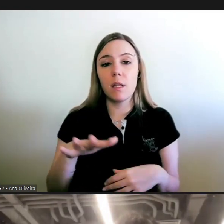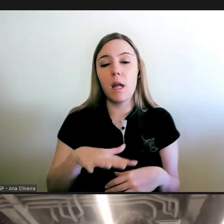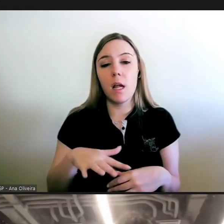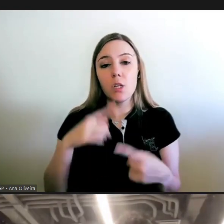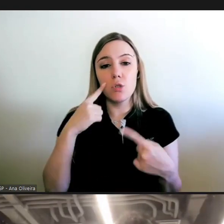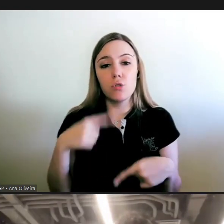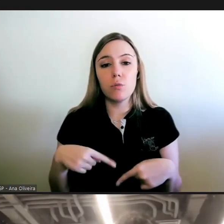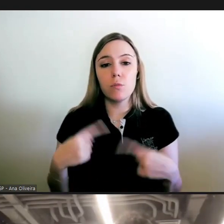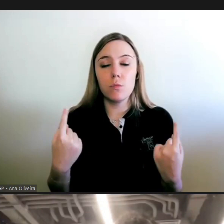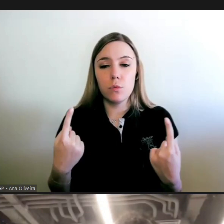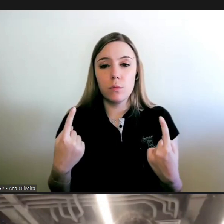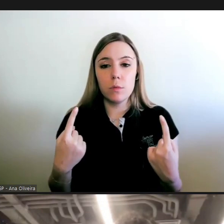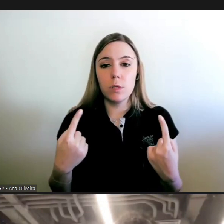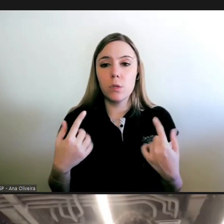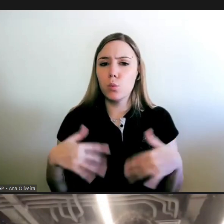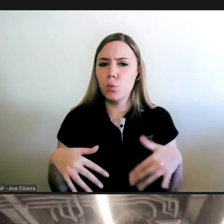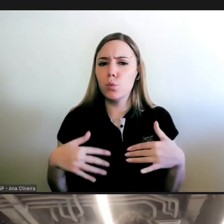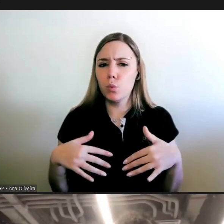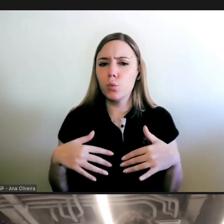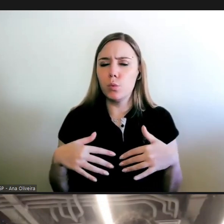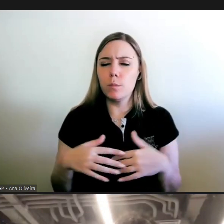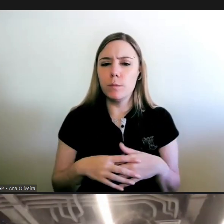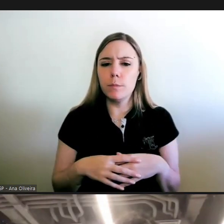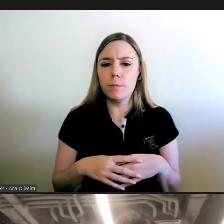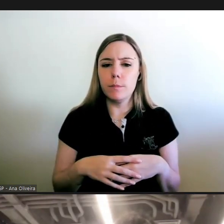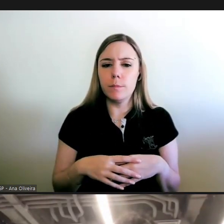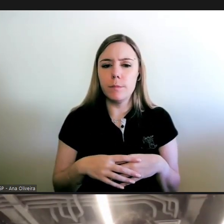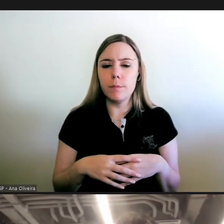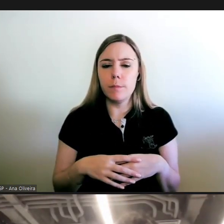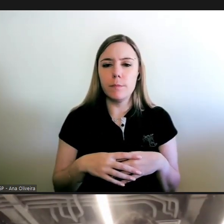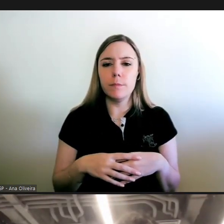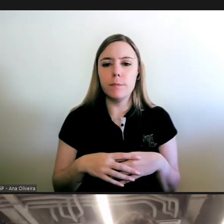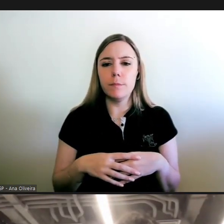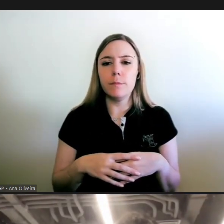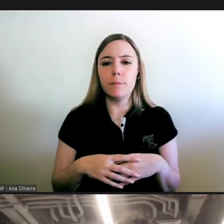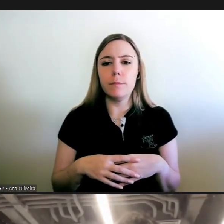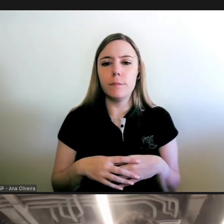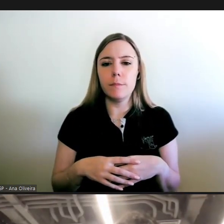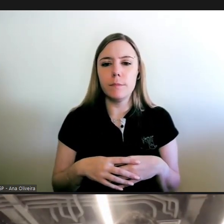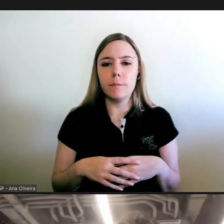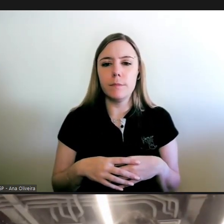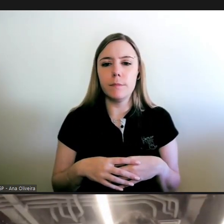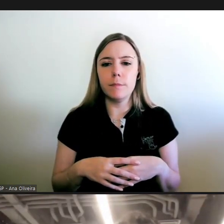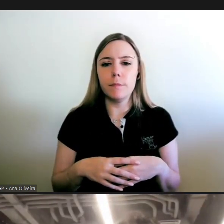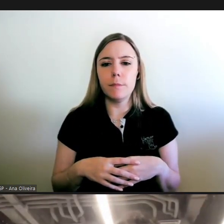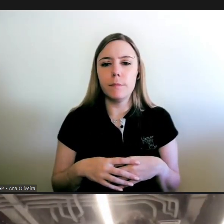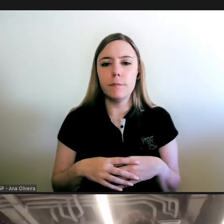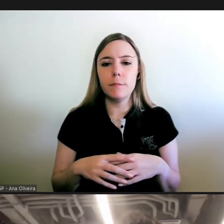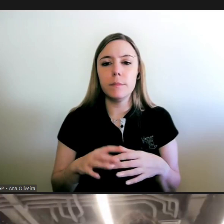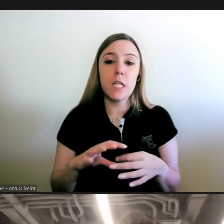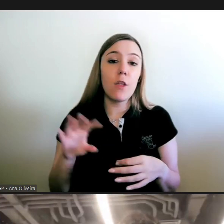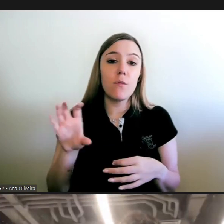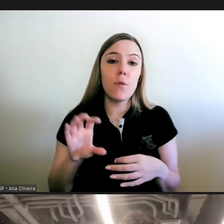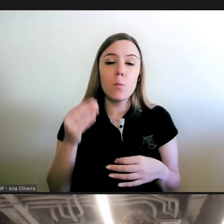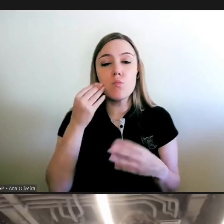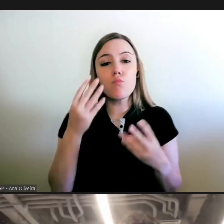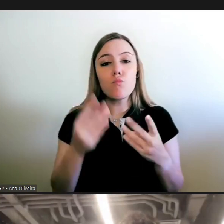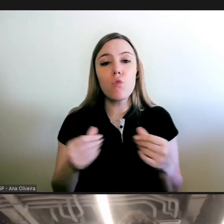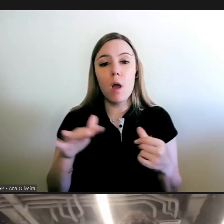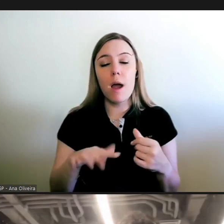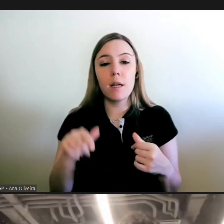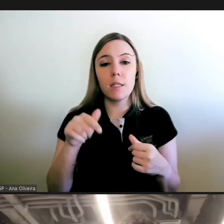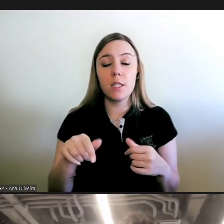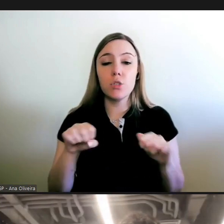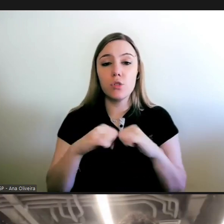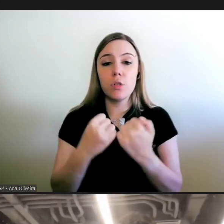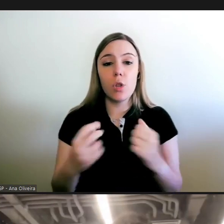já muito robustos de resposta a estas dimensões da sociedade, que não são